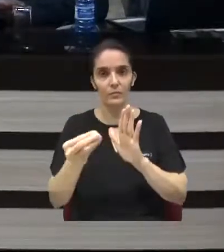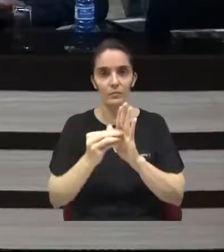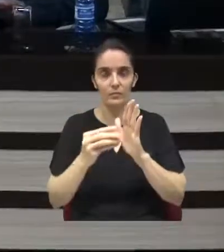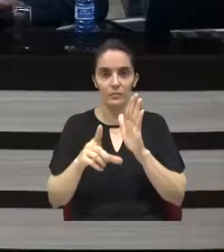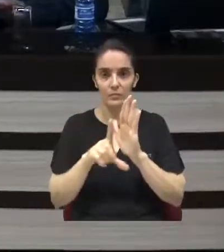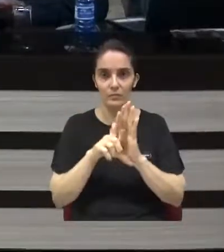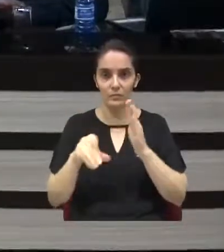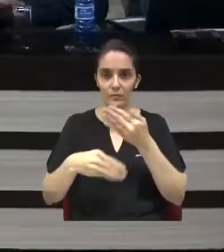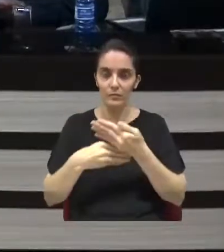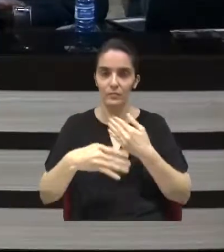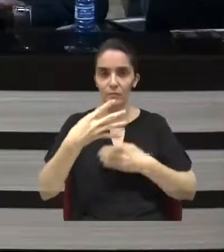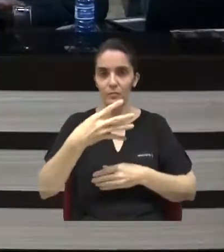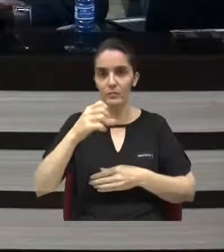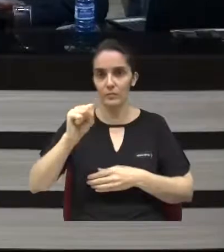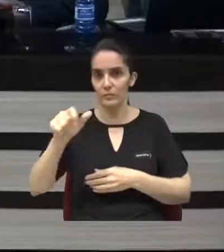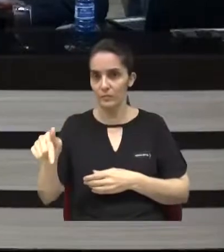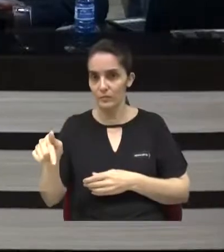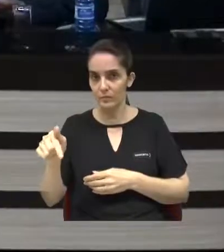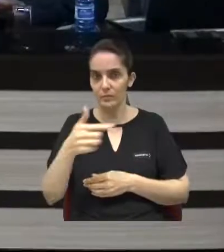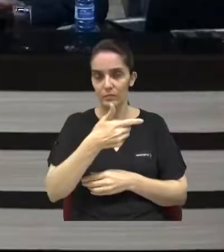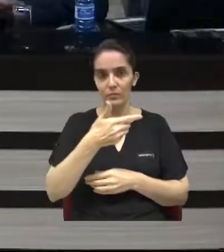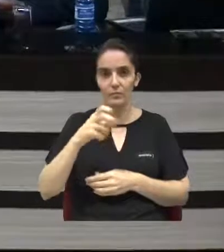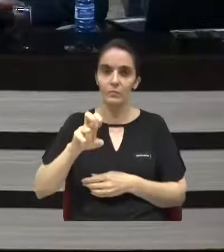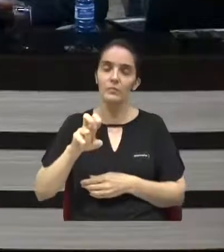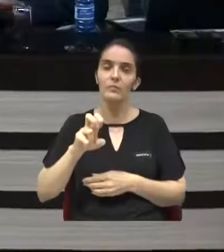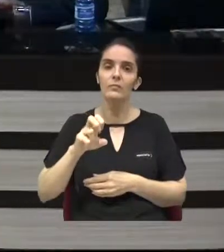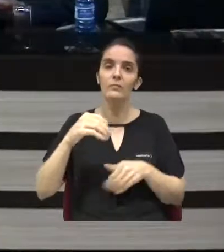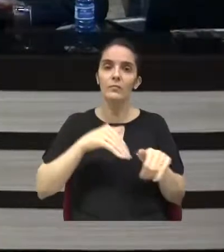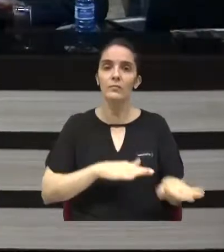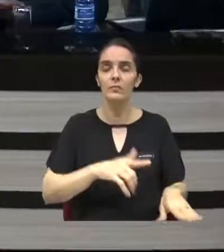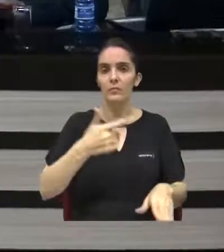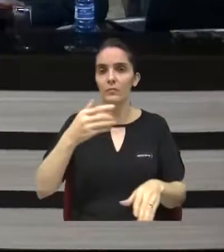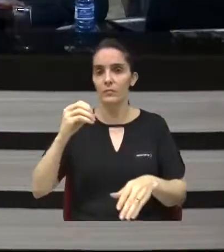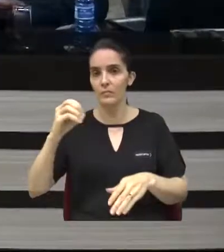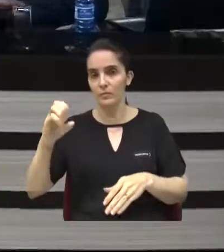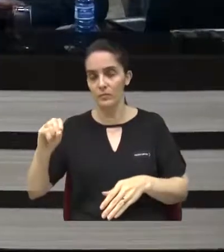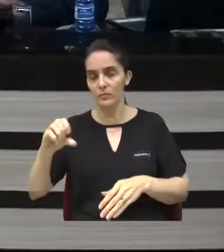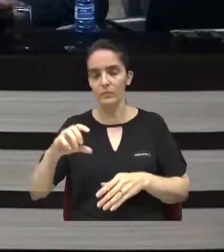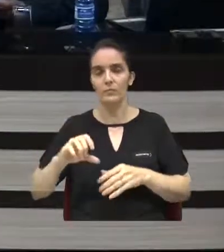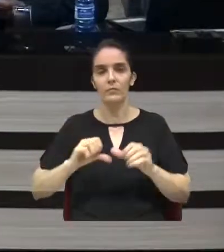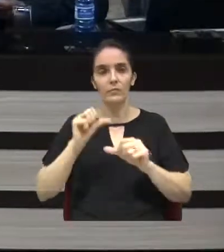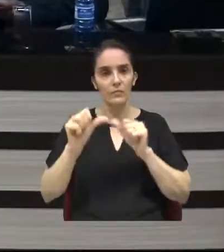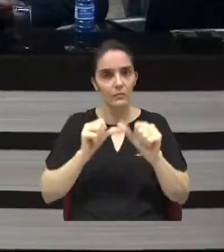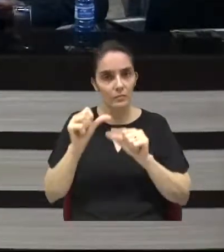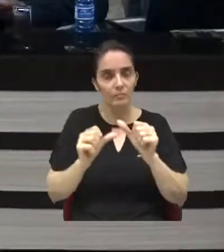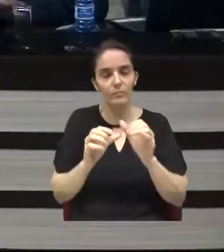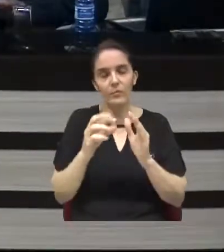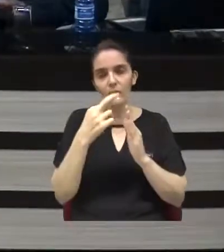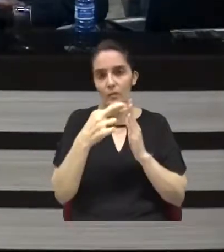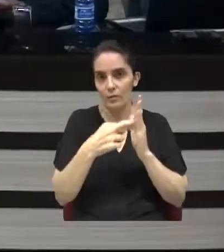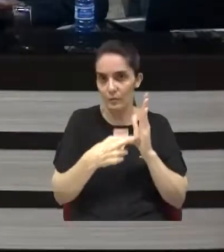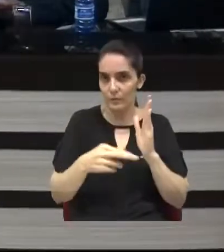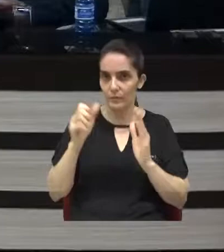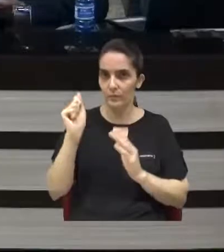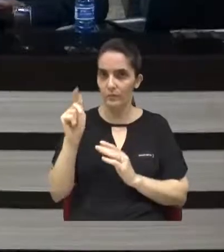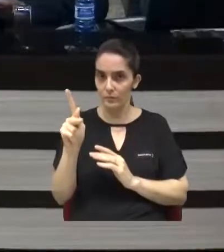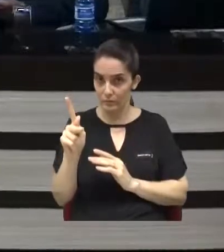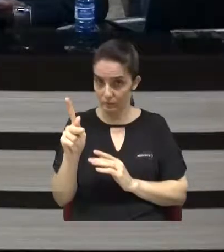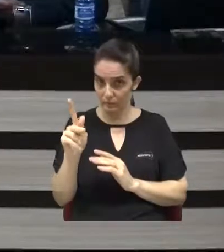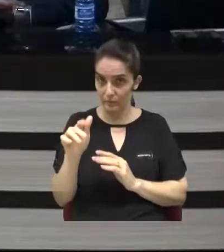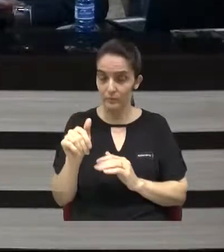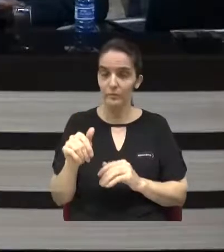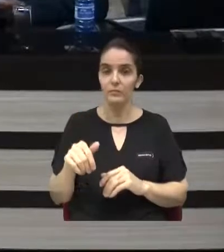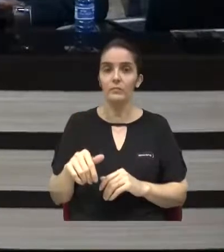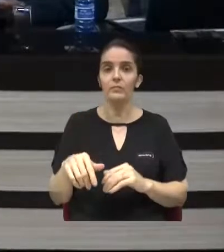Complementar 487, de 25 de setembro de 2009, que reorganiza o regime próprio de previdência social do